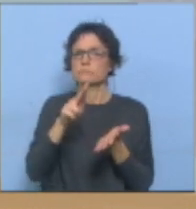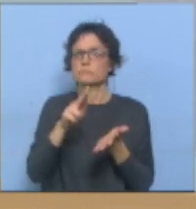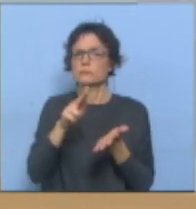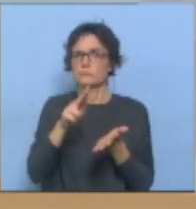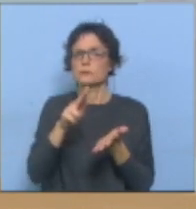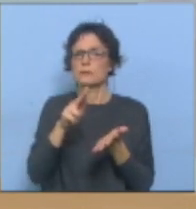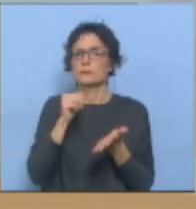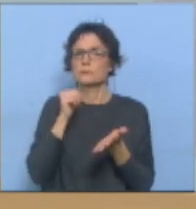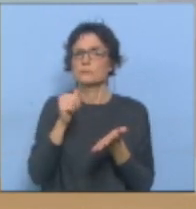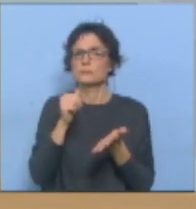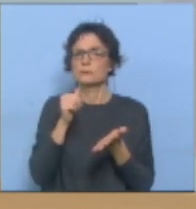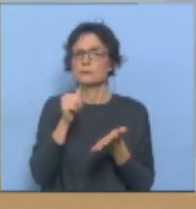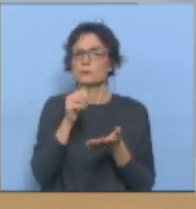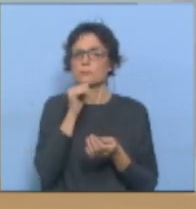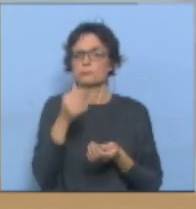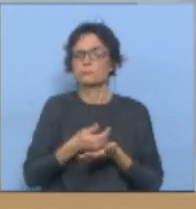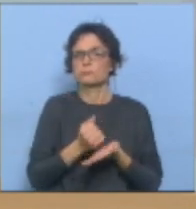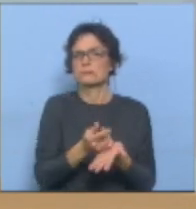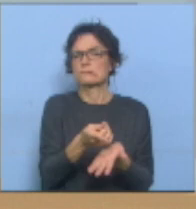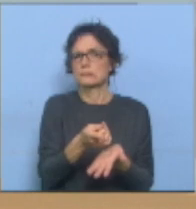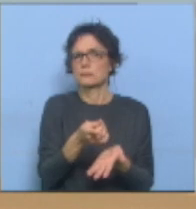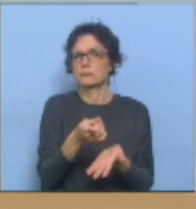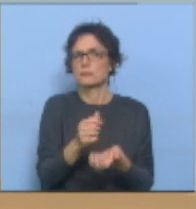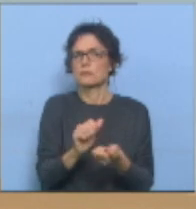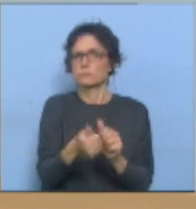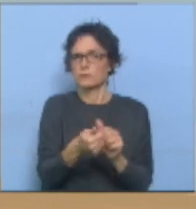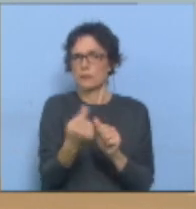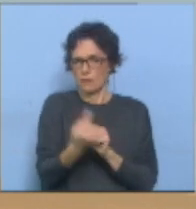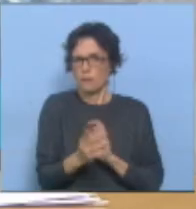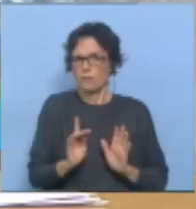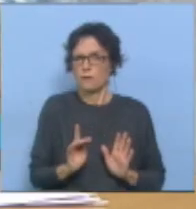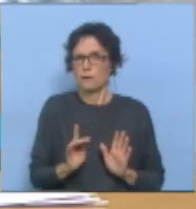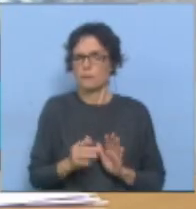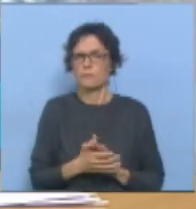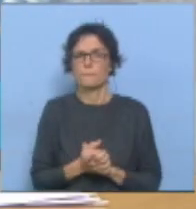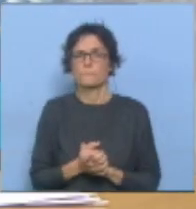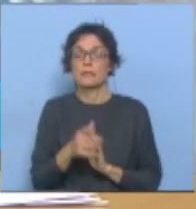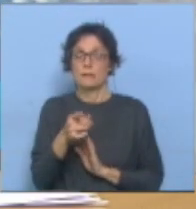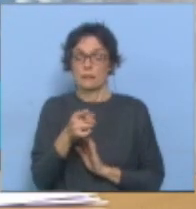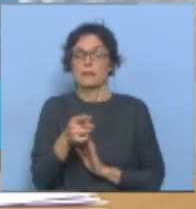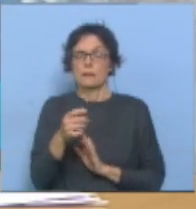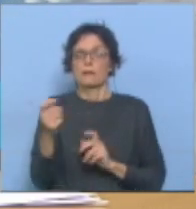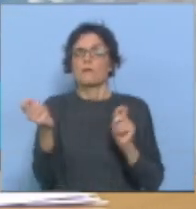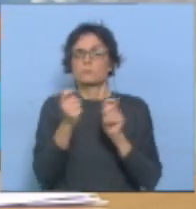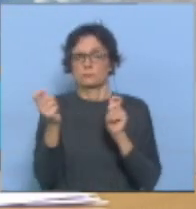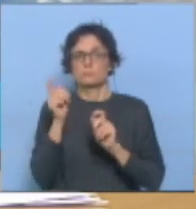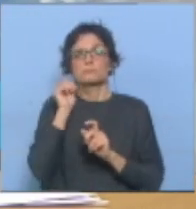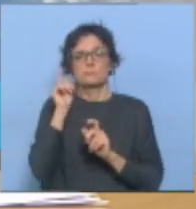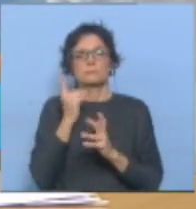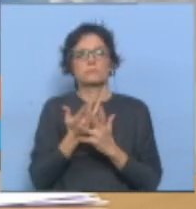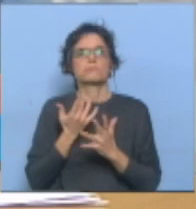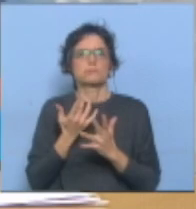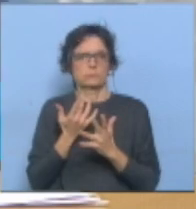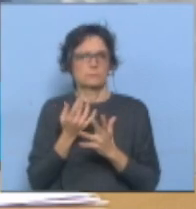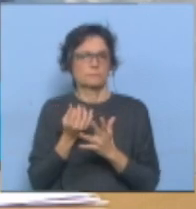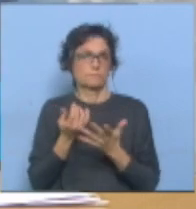da eutanásia, é preciso mudar o Código Deontológico dos Médicos? É uma discussão muito importante. Primeiro, em primeiro